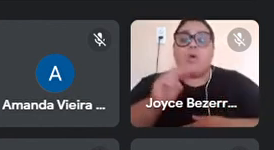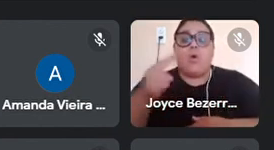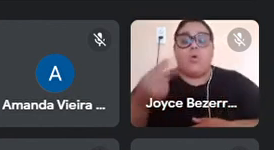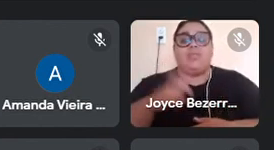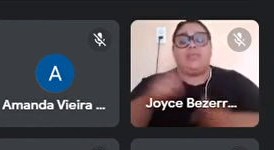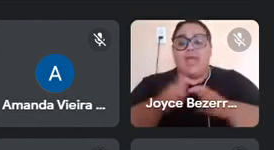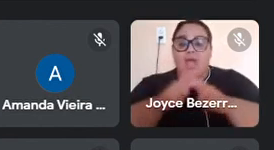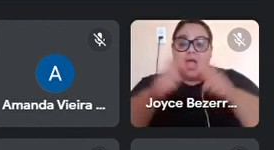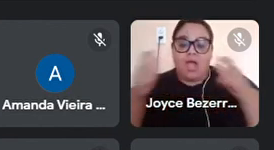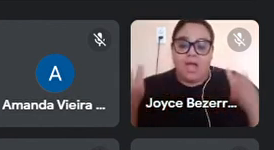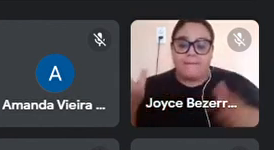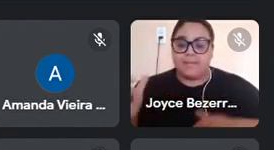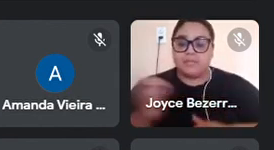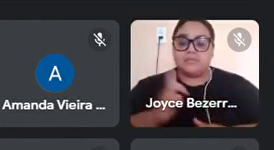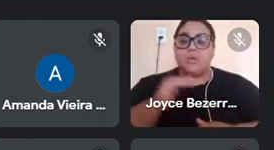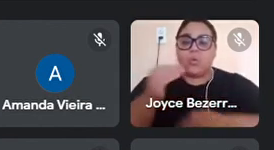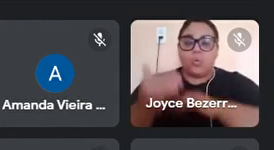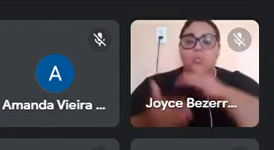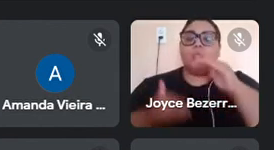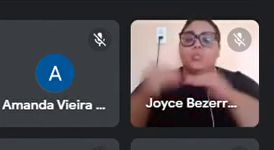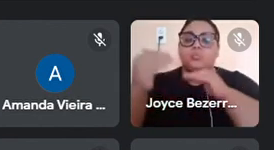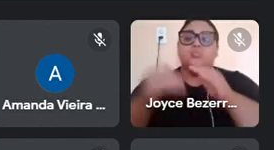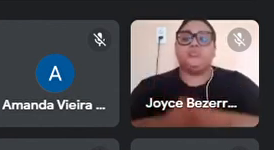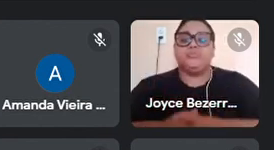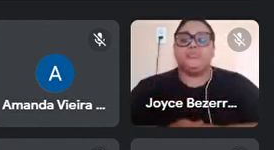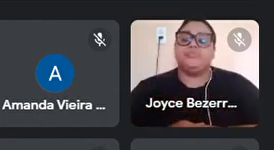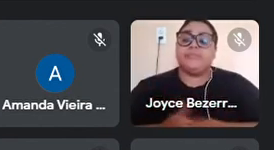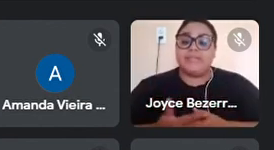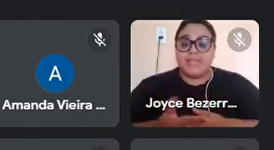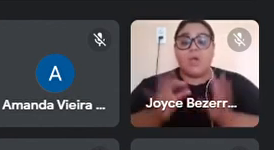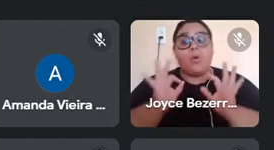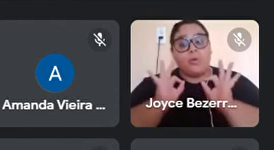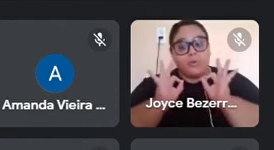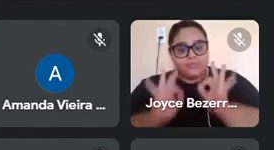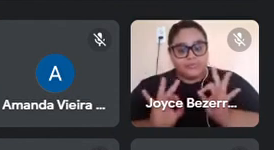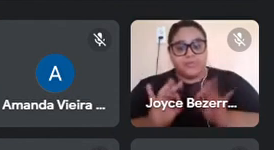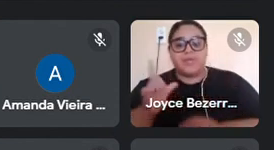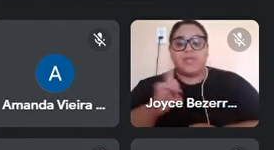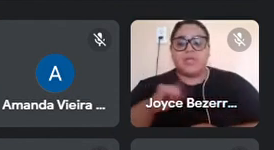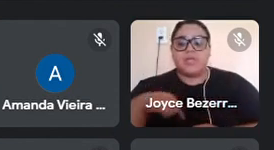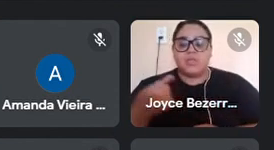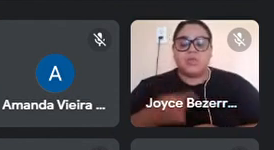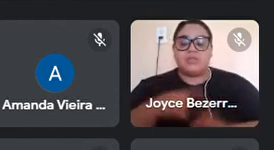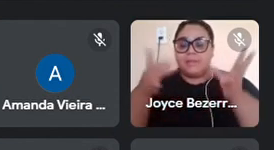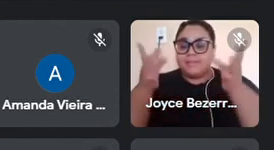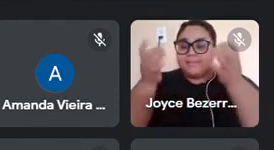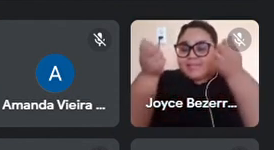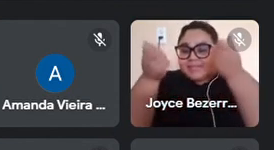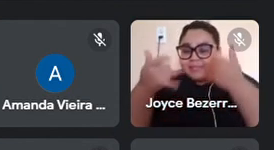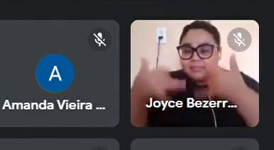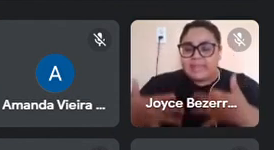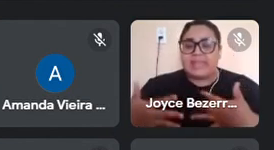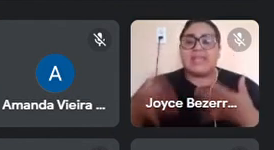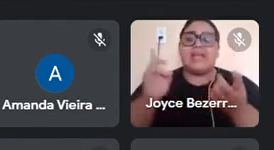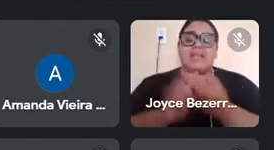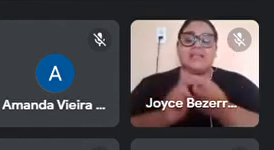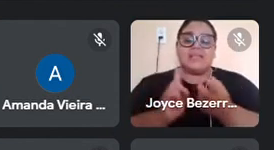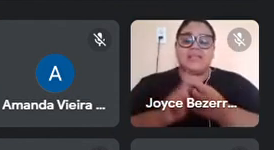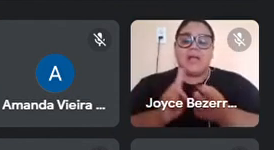tem um custo muito elevado. E, obviamente, né, uma vez que a gente está sintetizando aqui